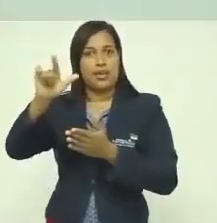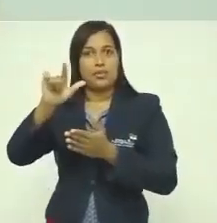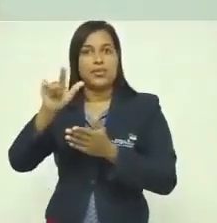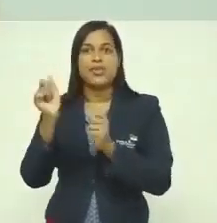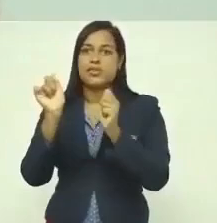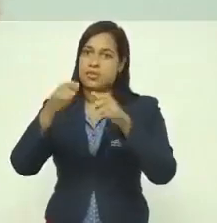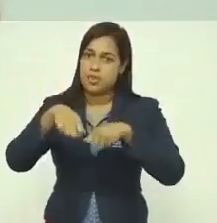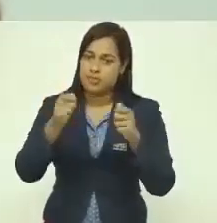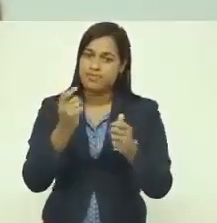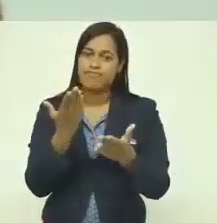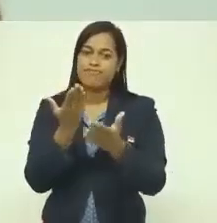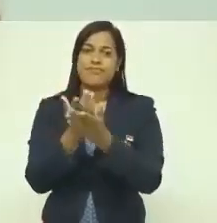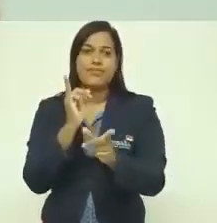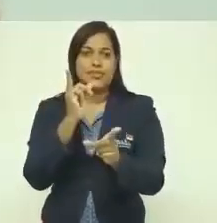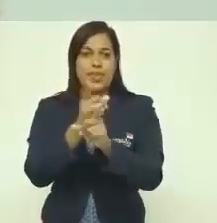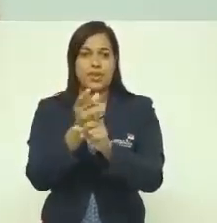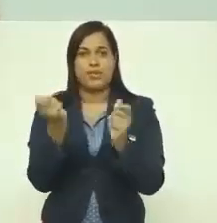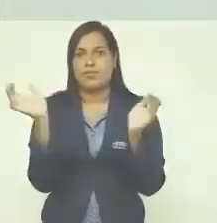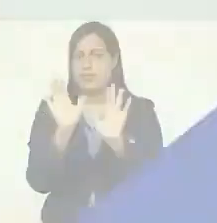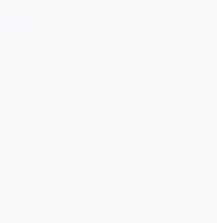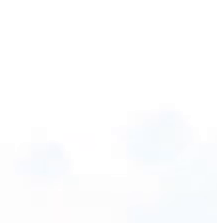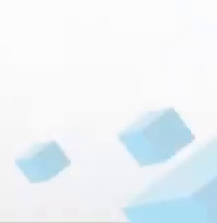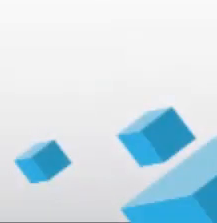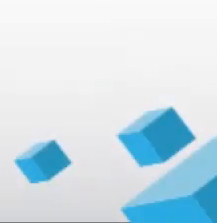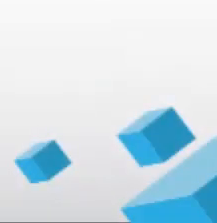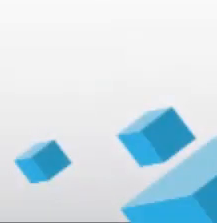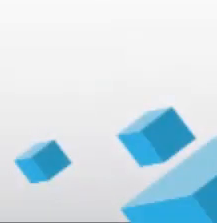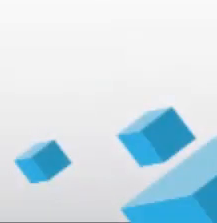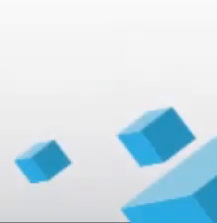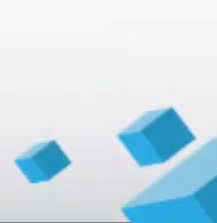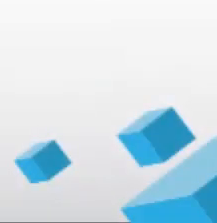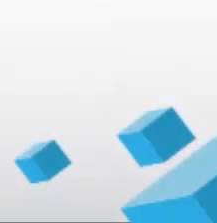se encontra na próxima competência. Até lá!